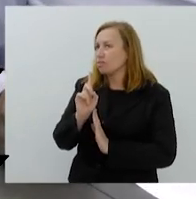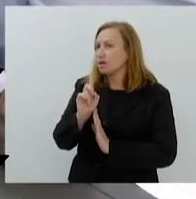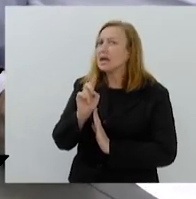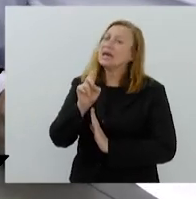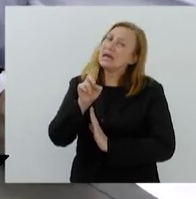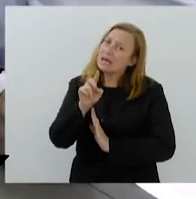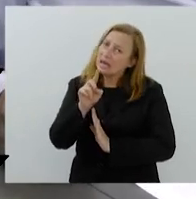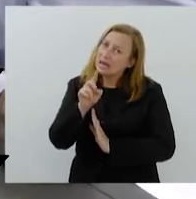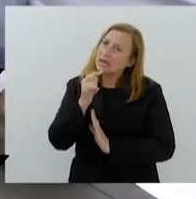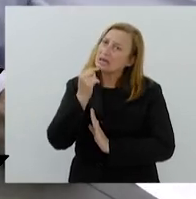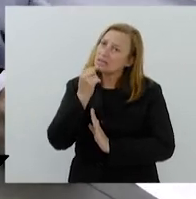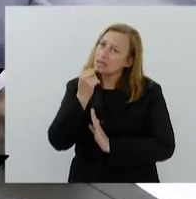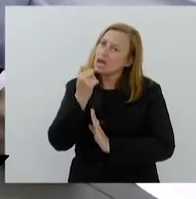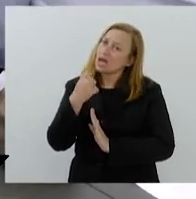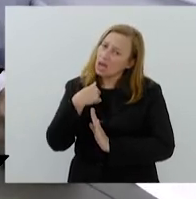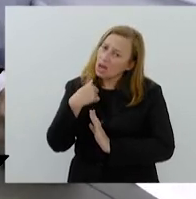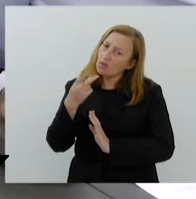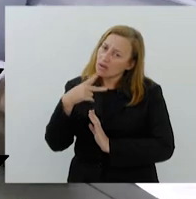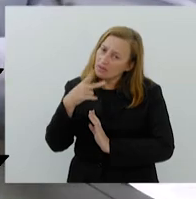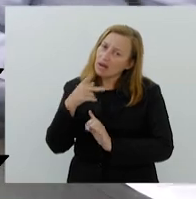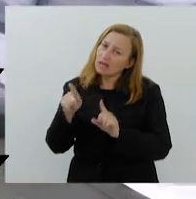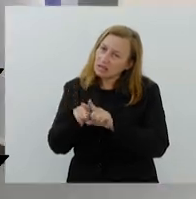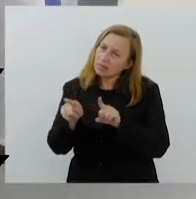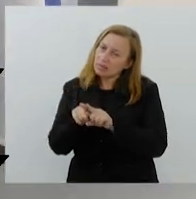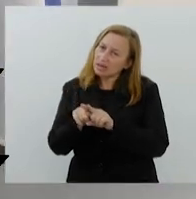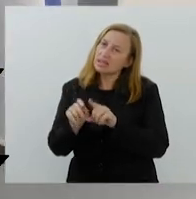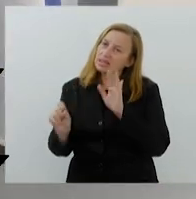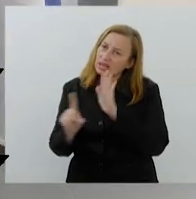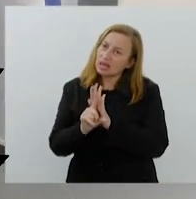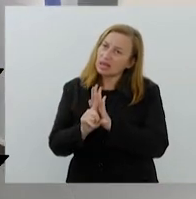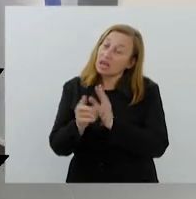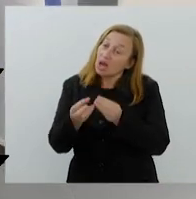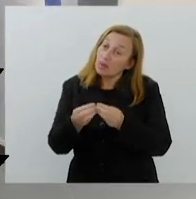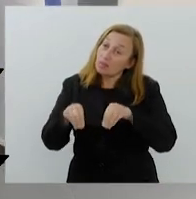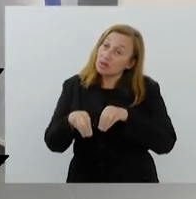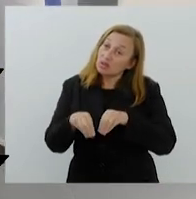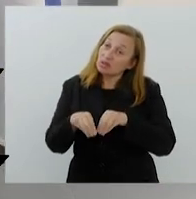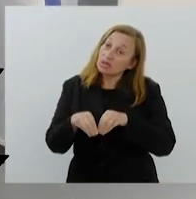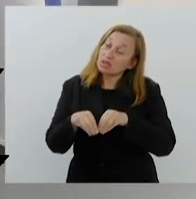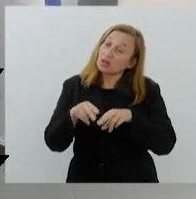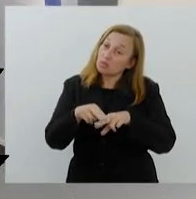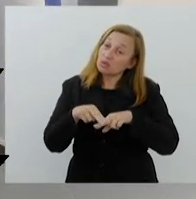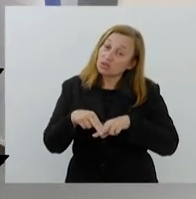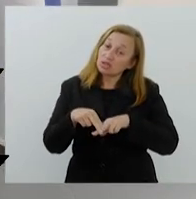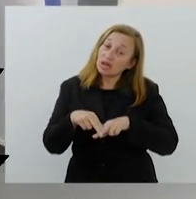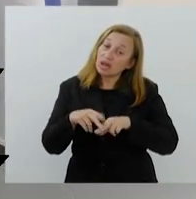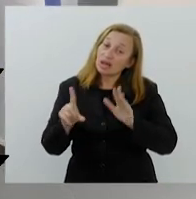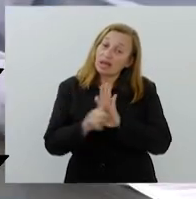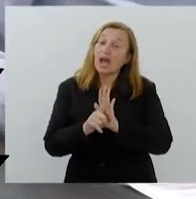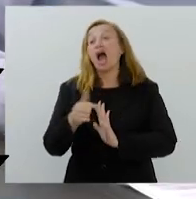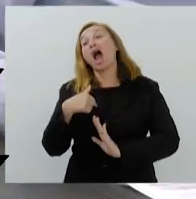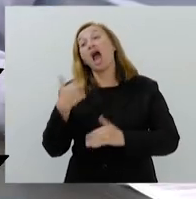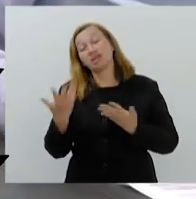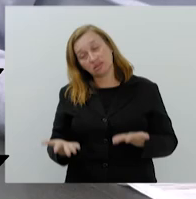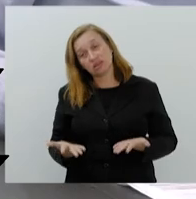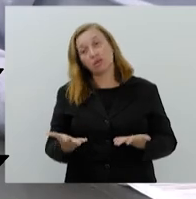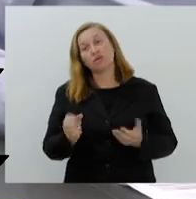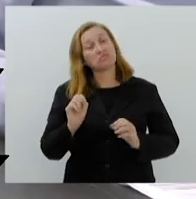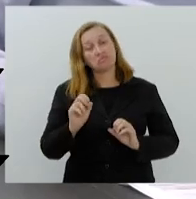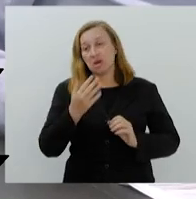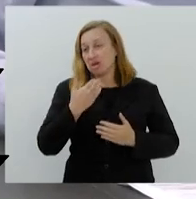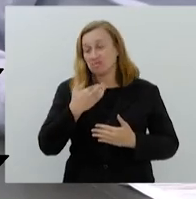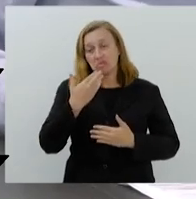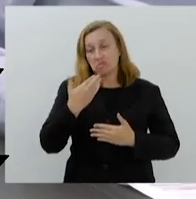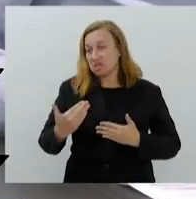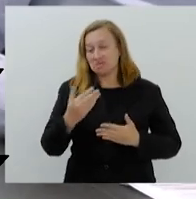talvez... Eu ia trazer a colação aqui essa lei. Ah, talvez bom, uma prejudicabilidade em razão da lei 1922. Ah, bom, se for isso, então nem peço